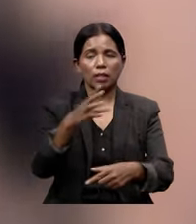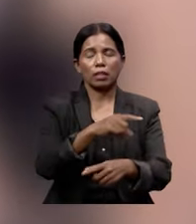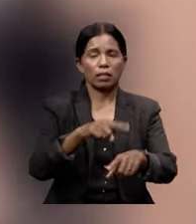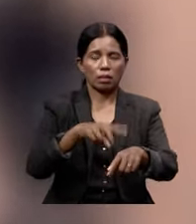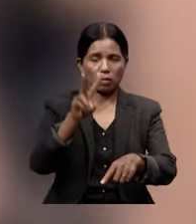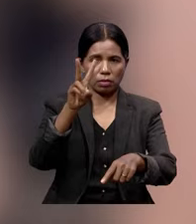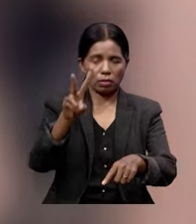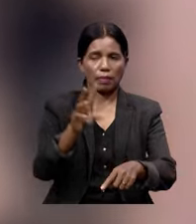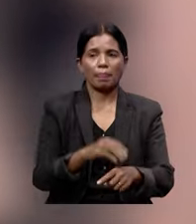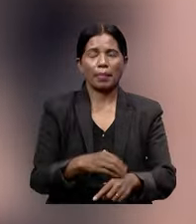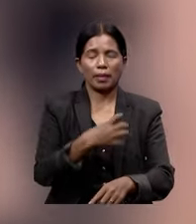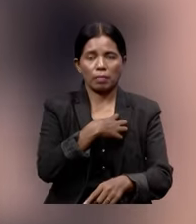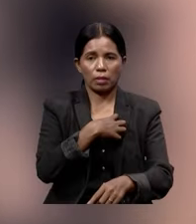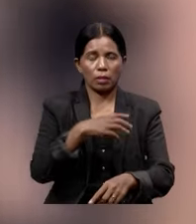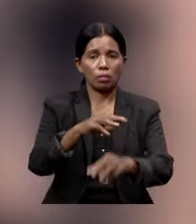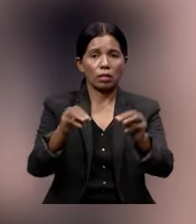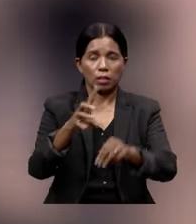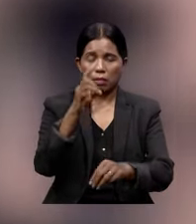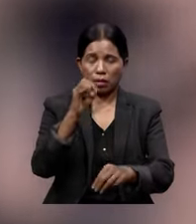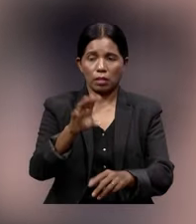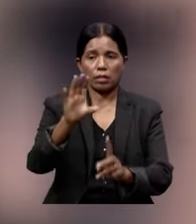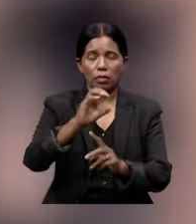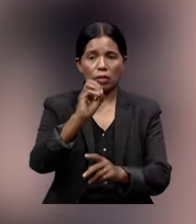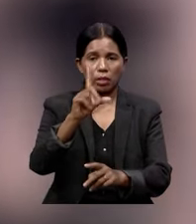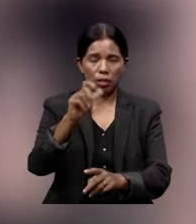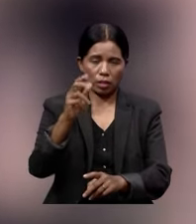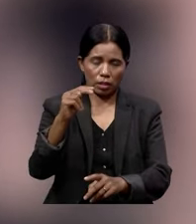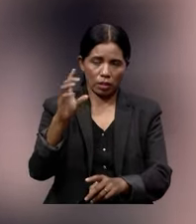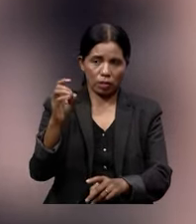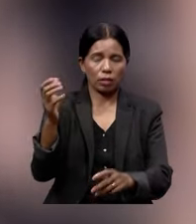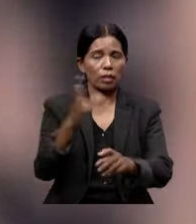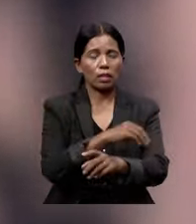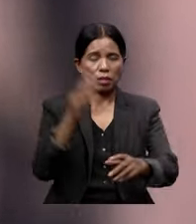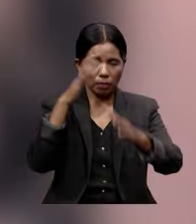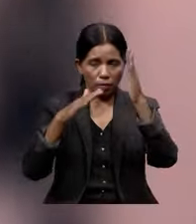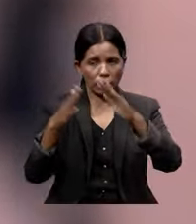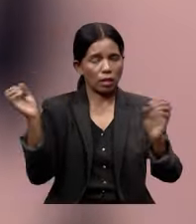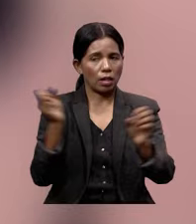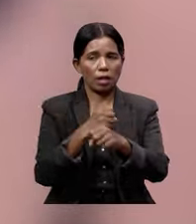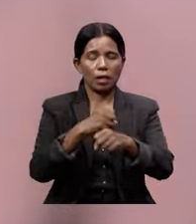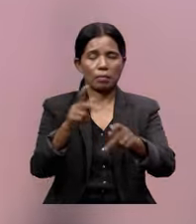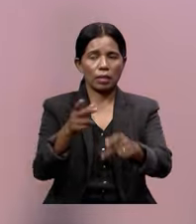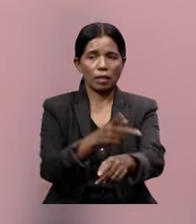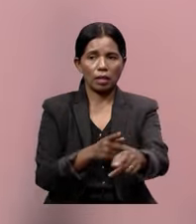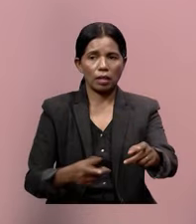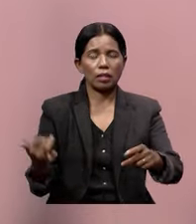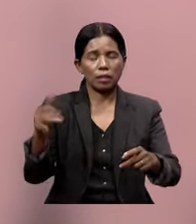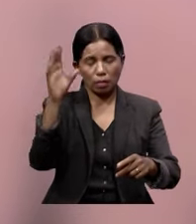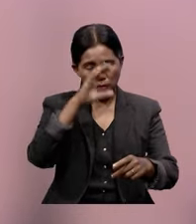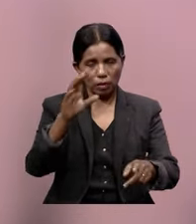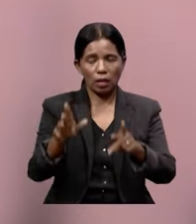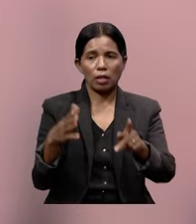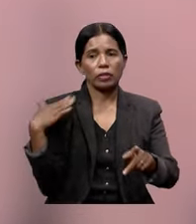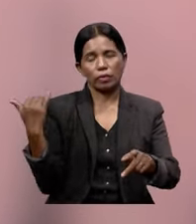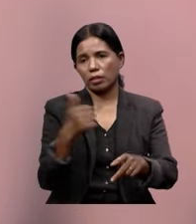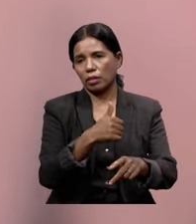Robalon. Comandante Penitela Município Dili, Superintendente Sefi Orlando Gomes Ateten e a Salta Malo, né? La resulta é mais da canec, mais bem se bucatan jovem Sila